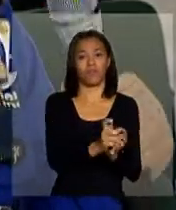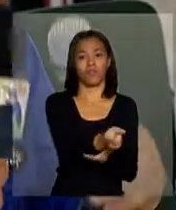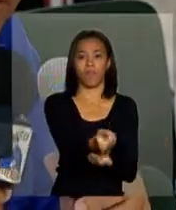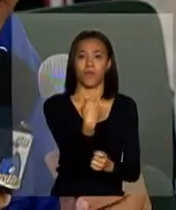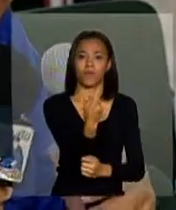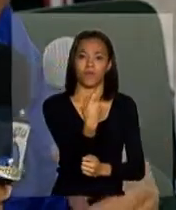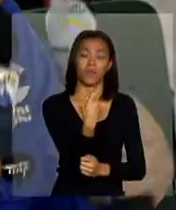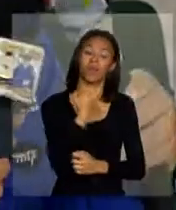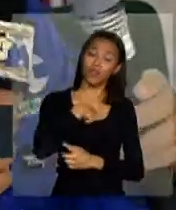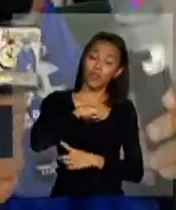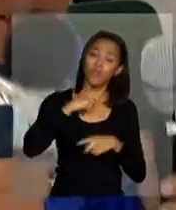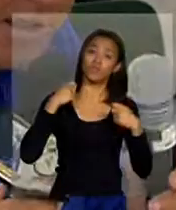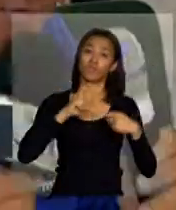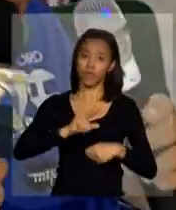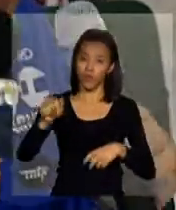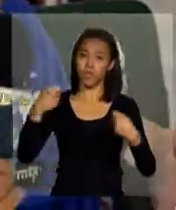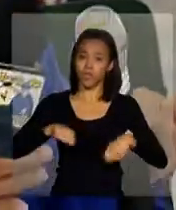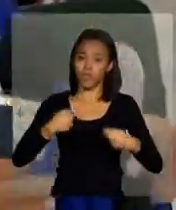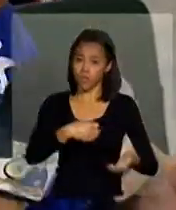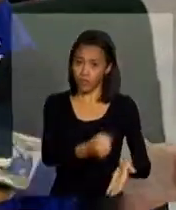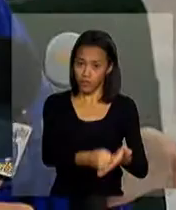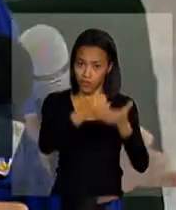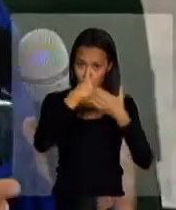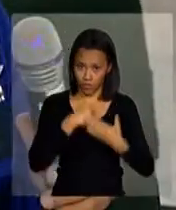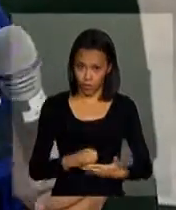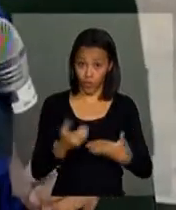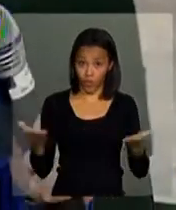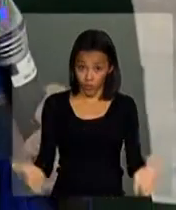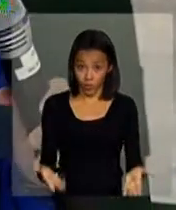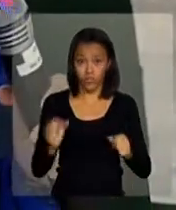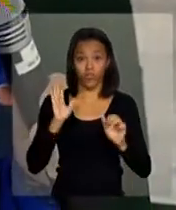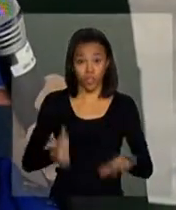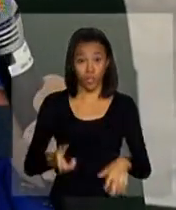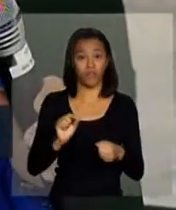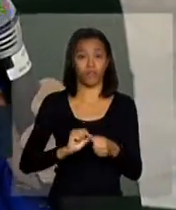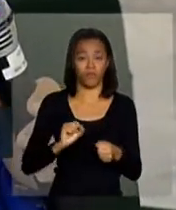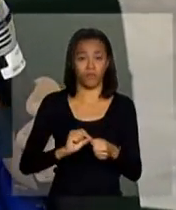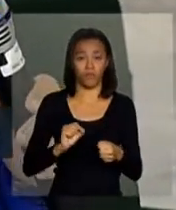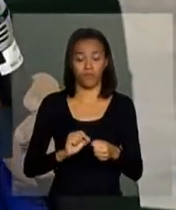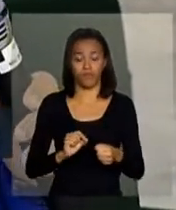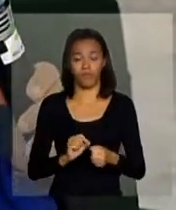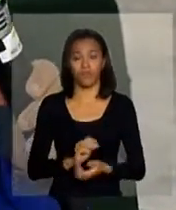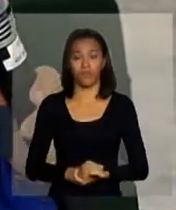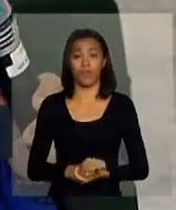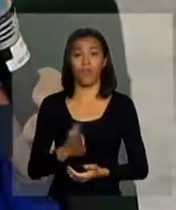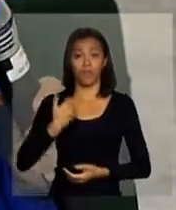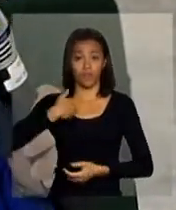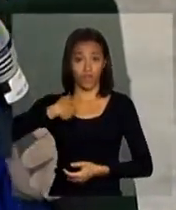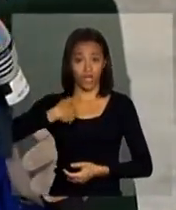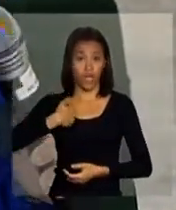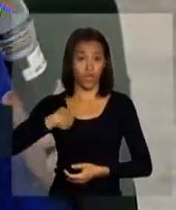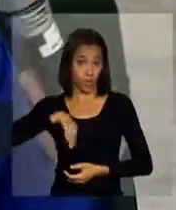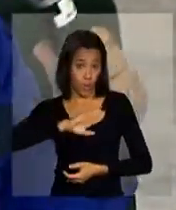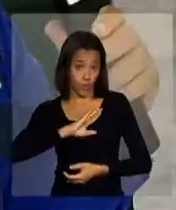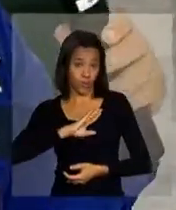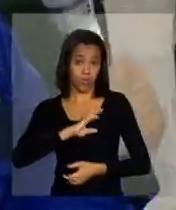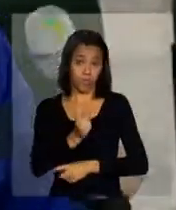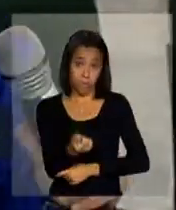vamos necessitar desse incentivo, como foi feito, para que a nossa pesca